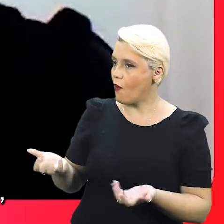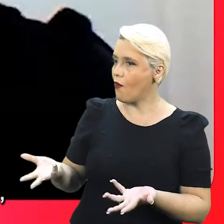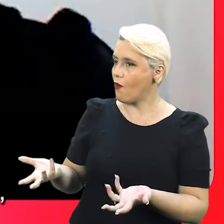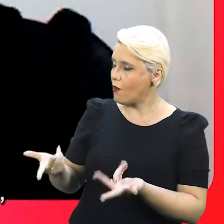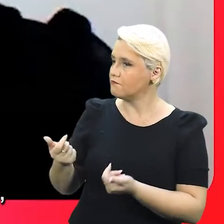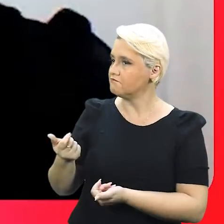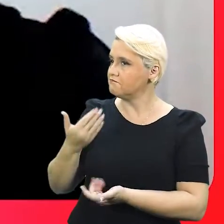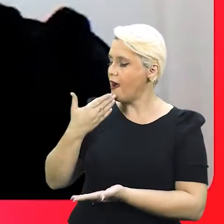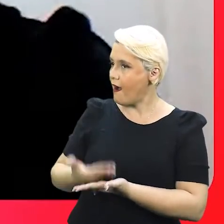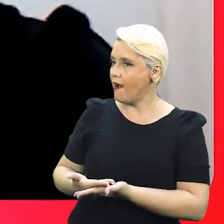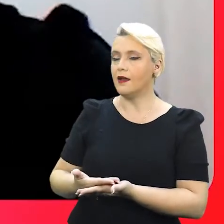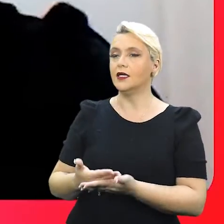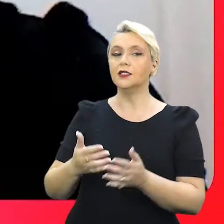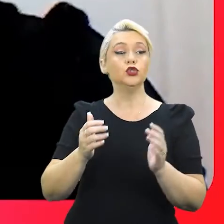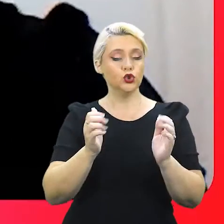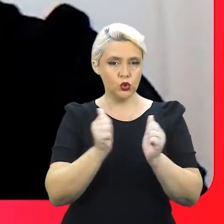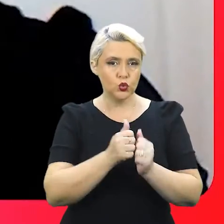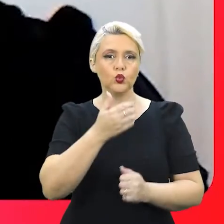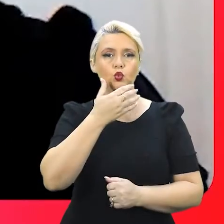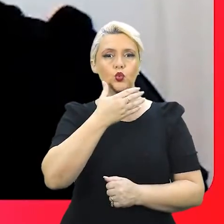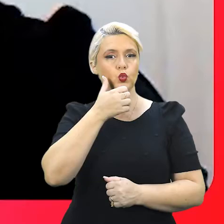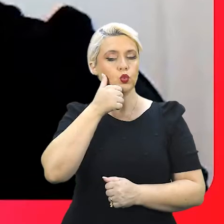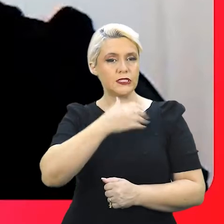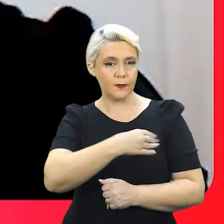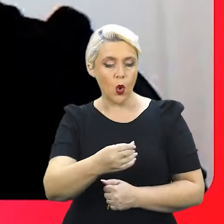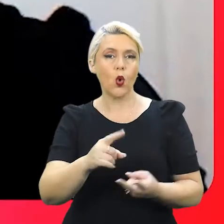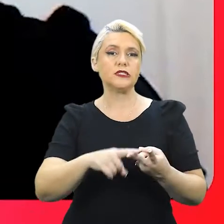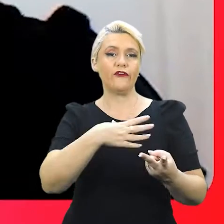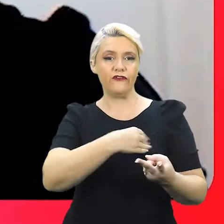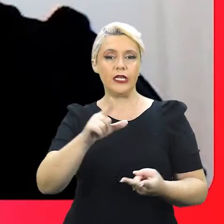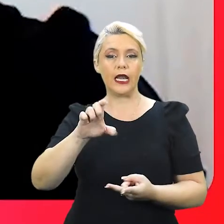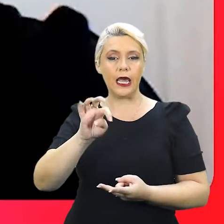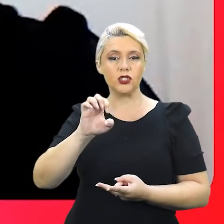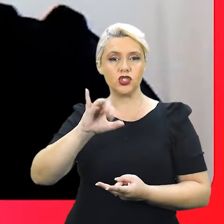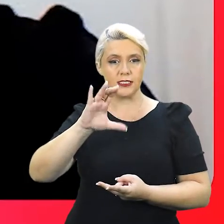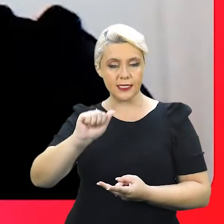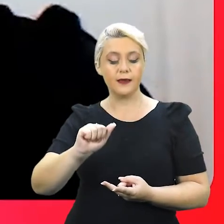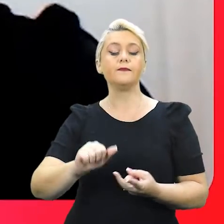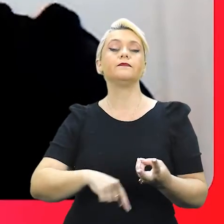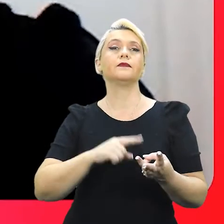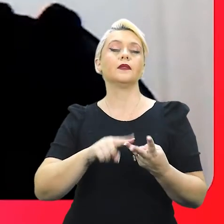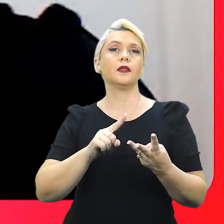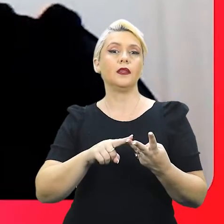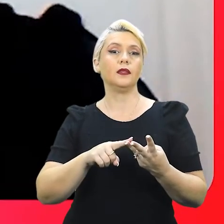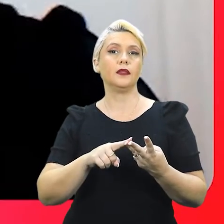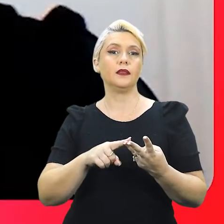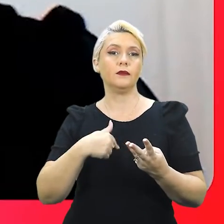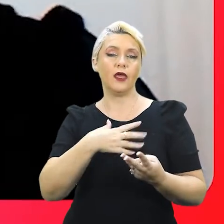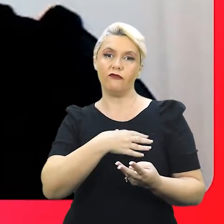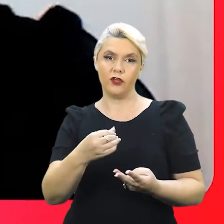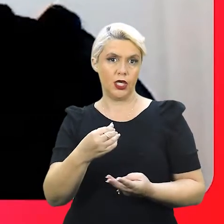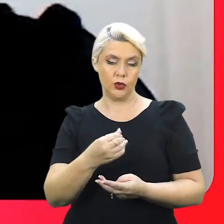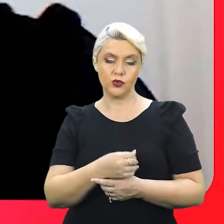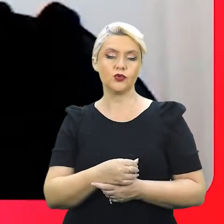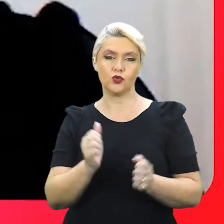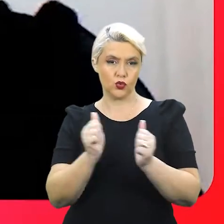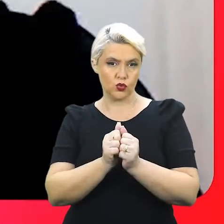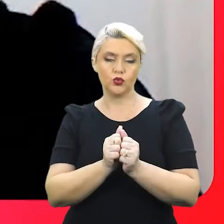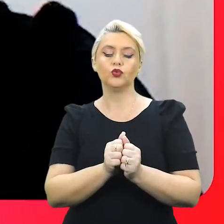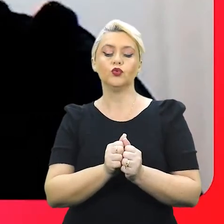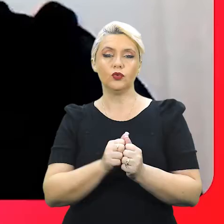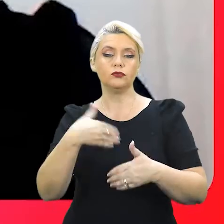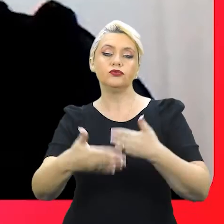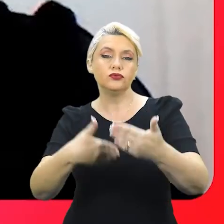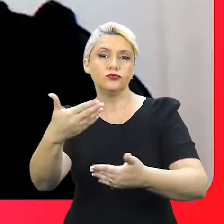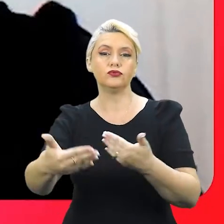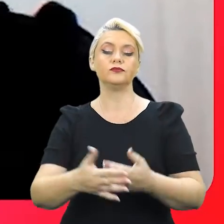dele, a Lúcia Ferro, Aham. com a filha dele, com a Letícia, Uhum. com os filhos. E